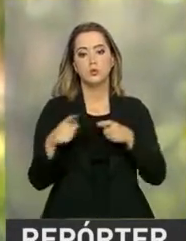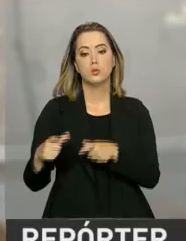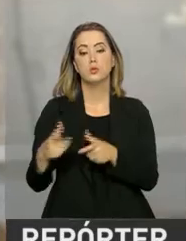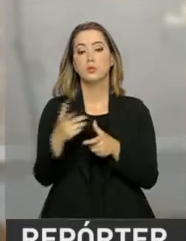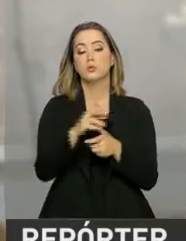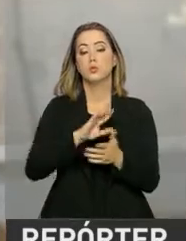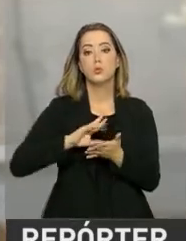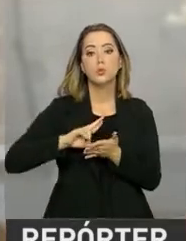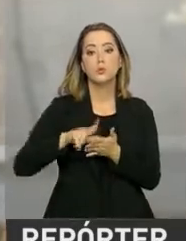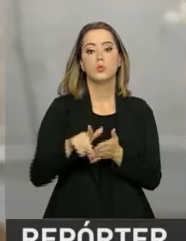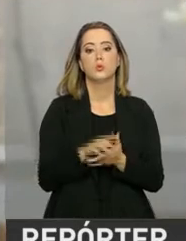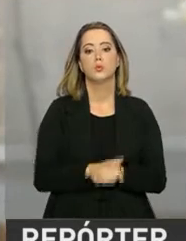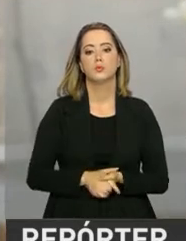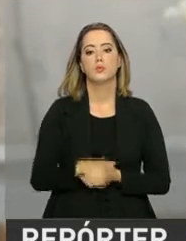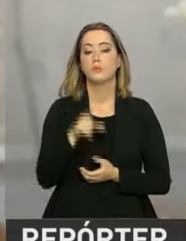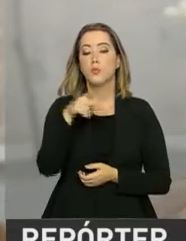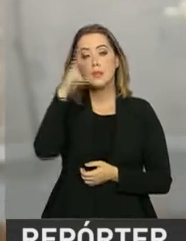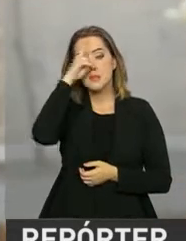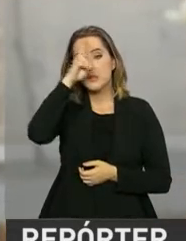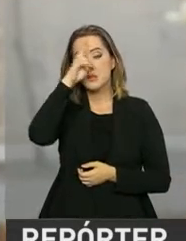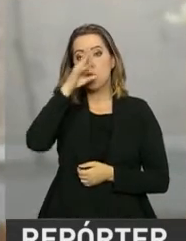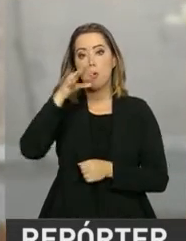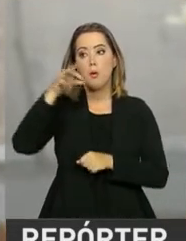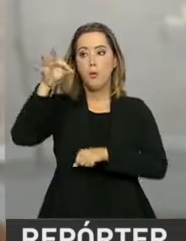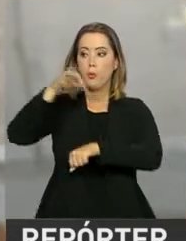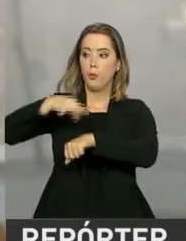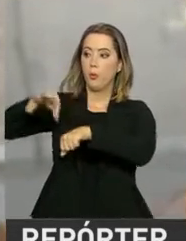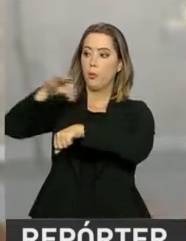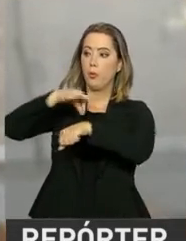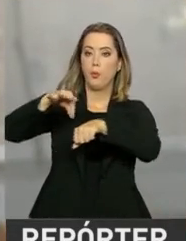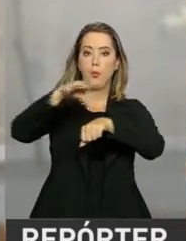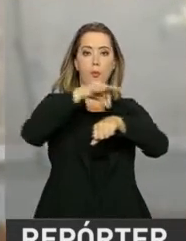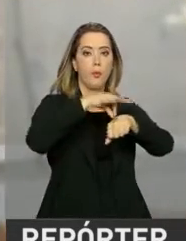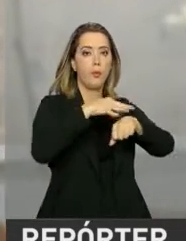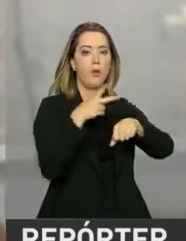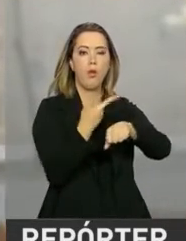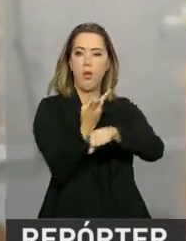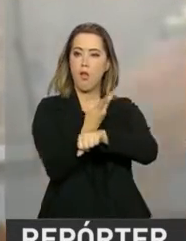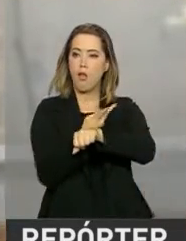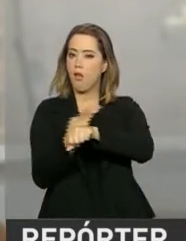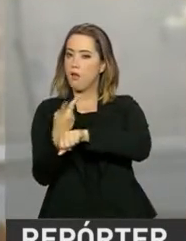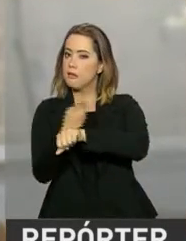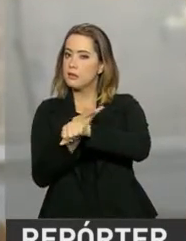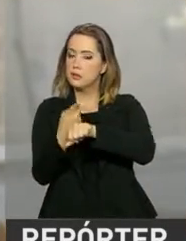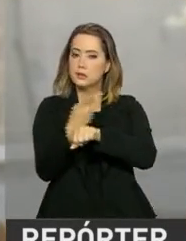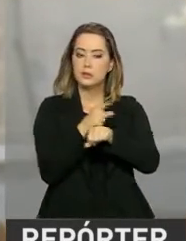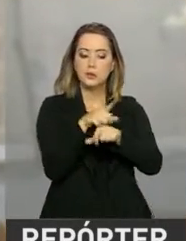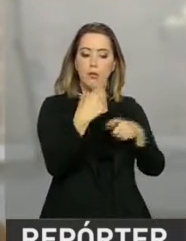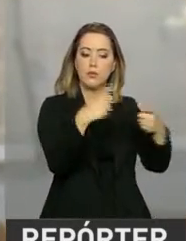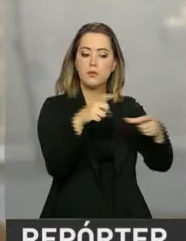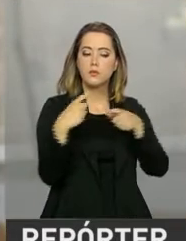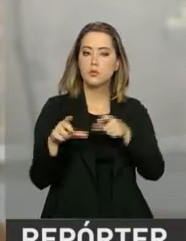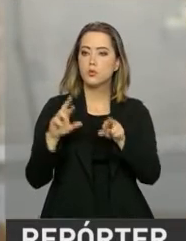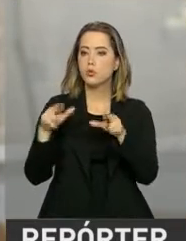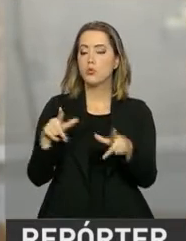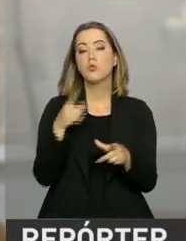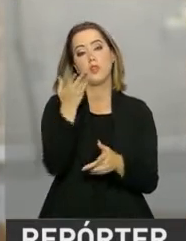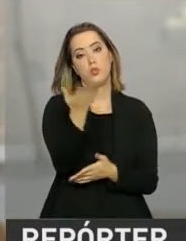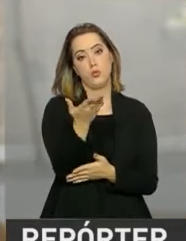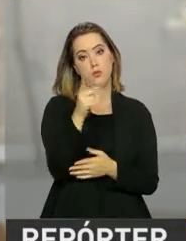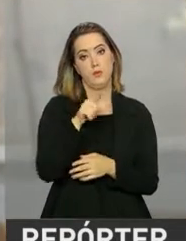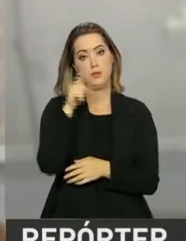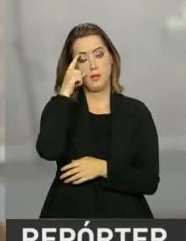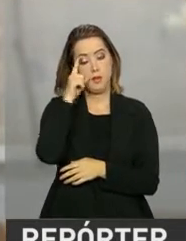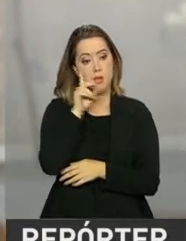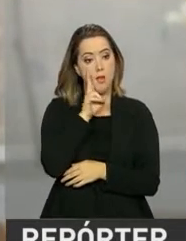óbvios. Tem que lembrar que o Aedes, ele é um mosquito oportunista. Ele vai olhar aquele espaço diferente de você. Para